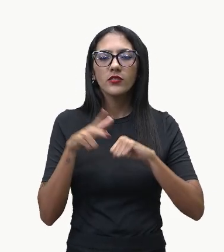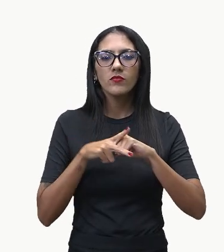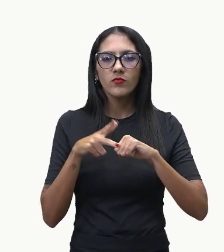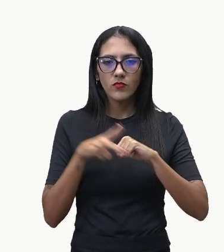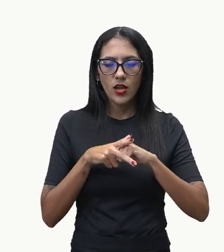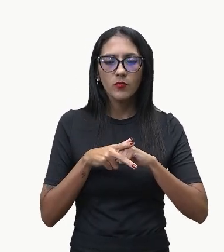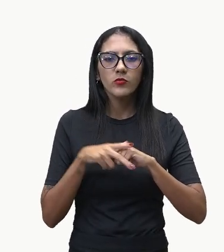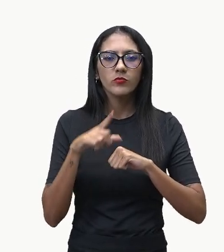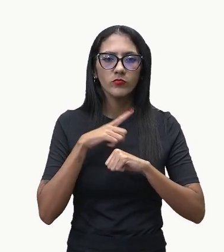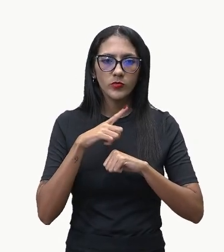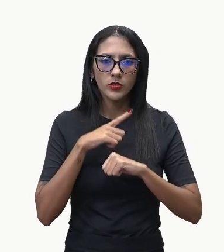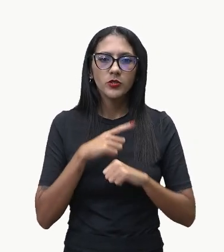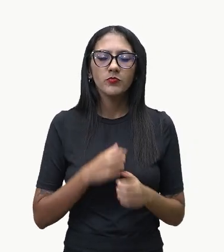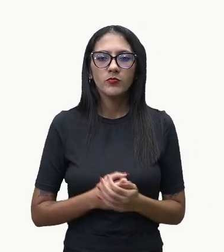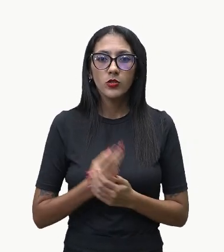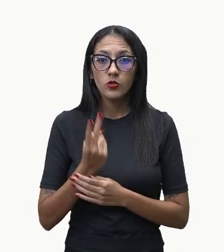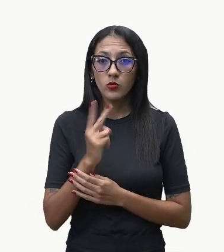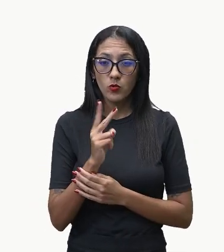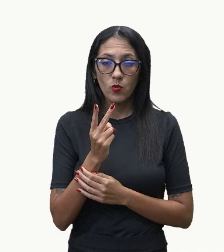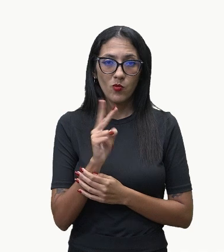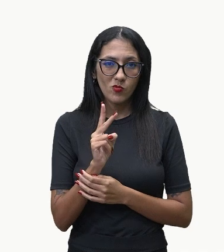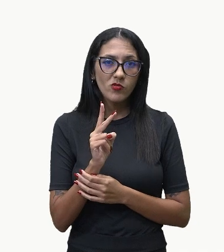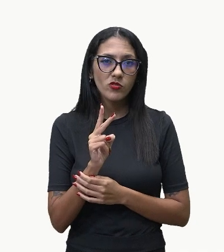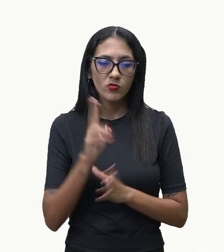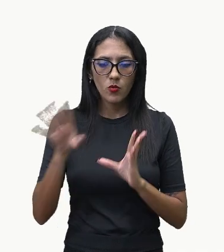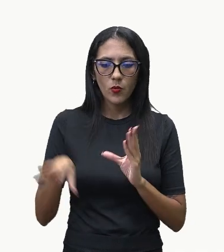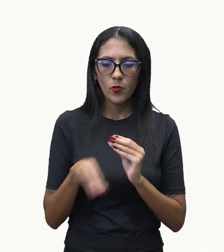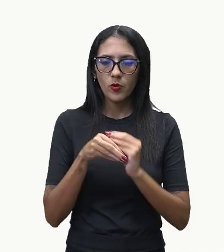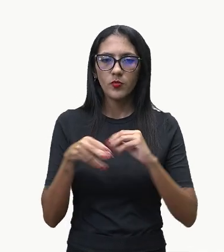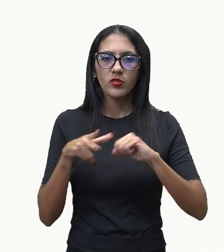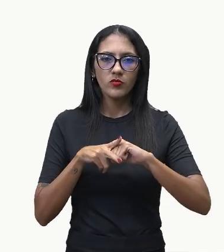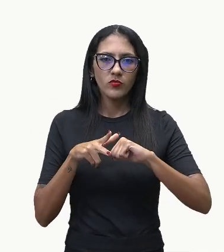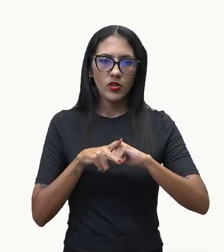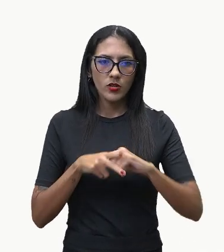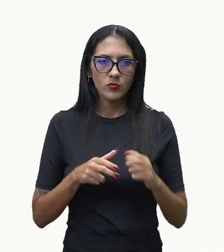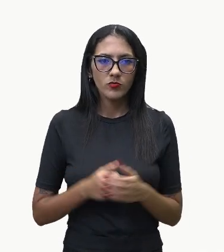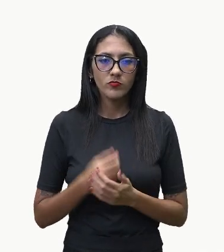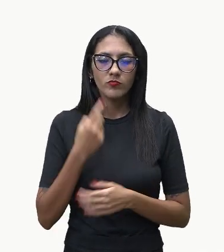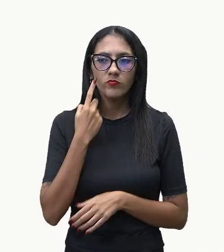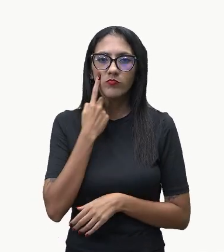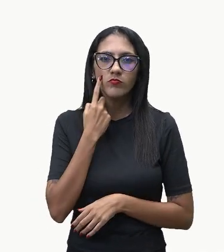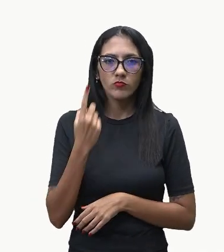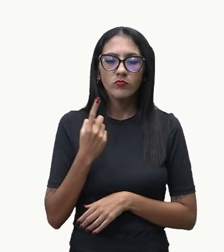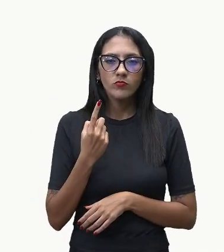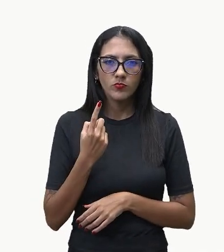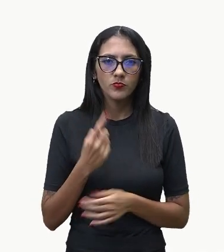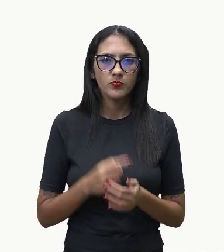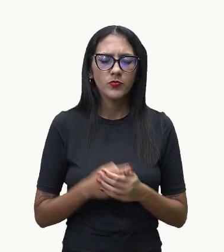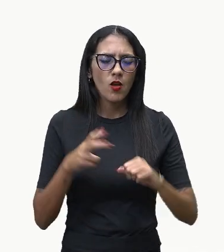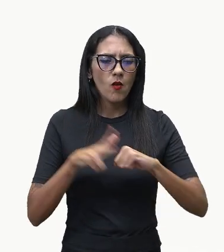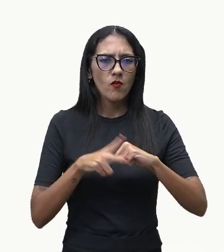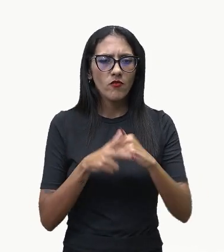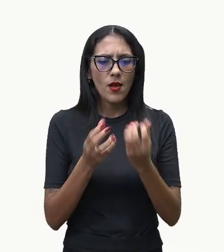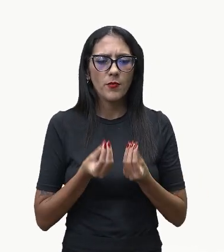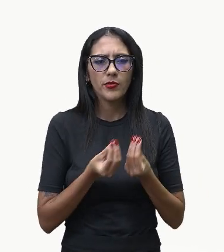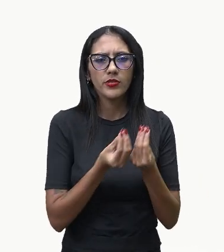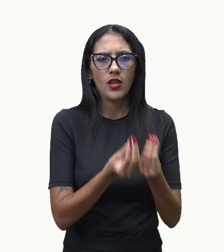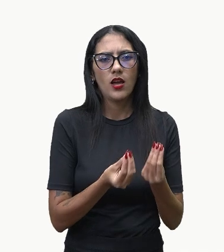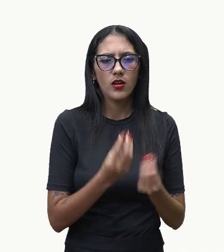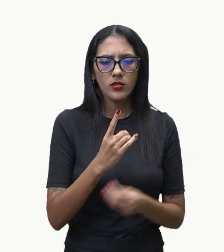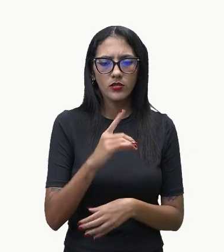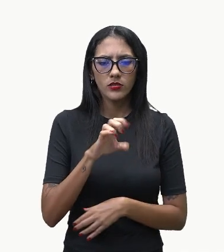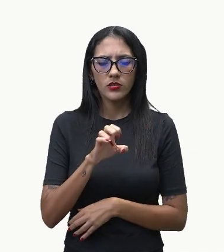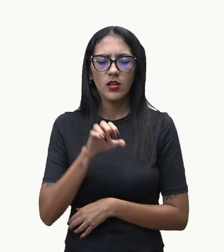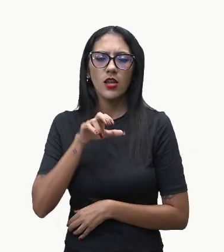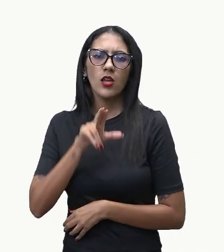são 2 complementos verbais, tá? Porque o verbo dar é o verbo que me traz o seguinte, quem